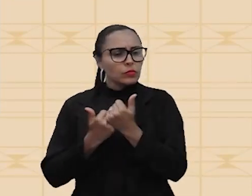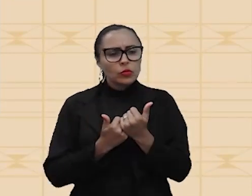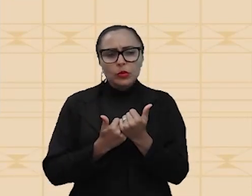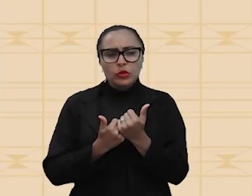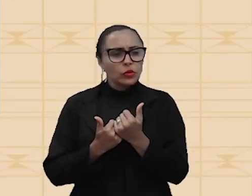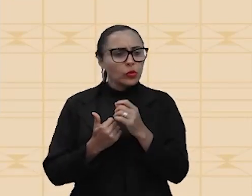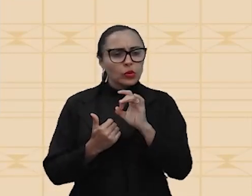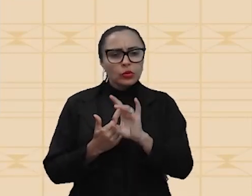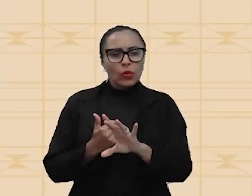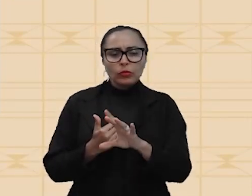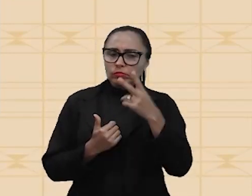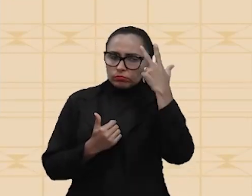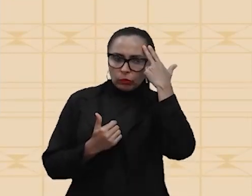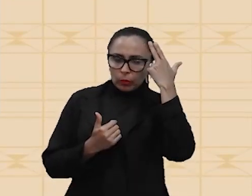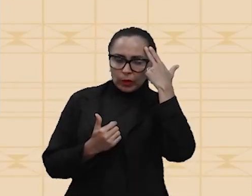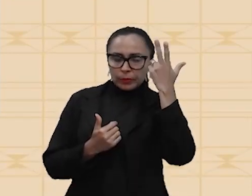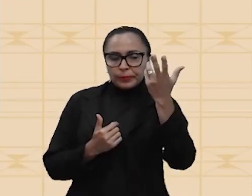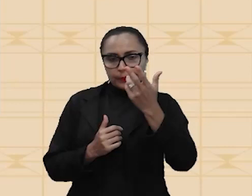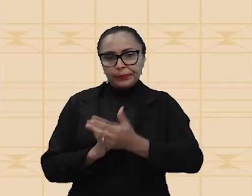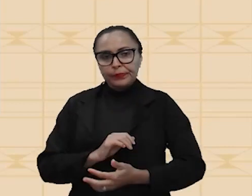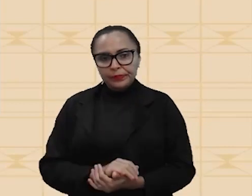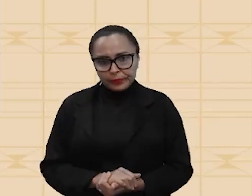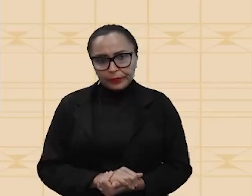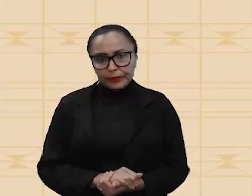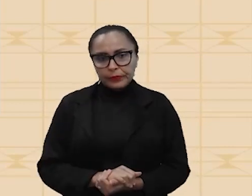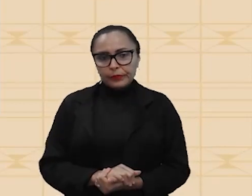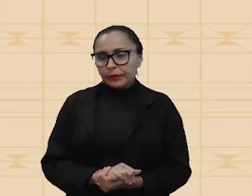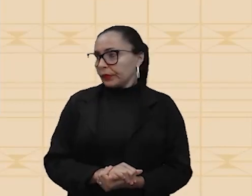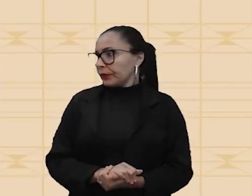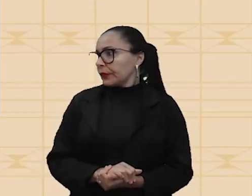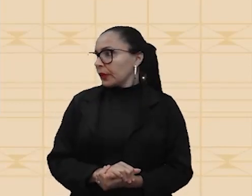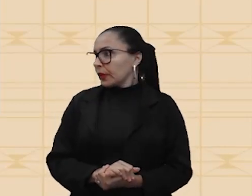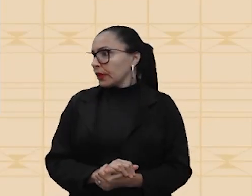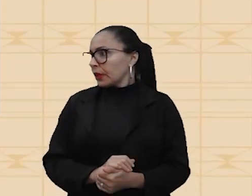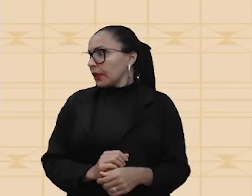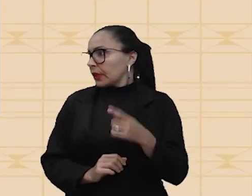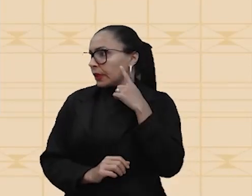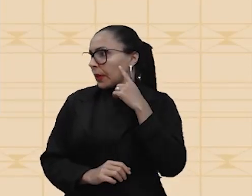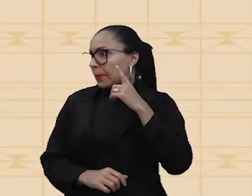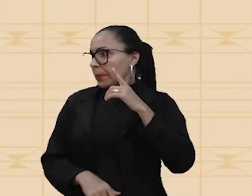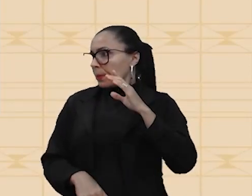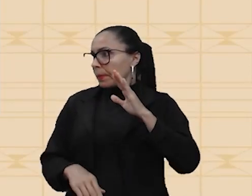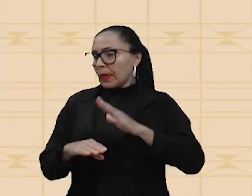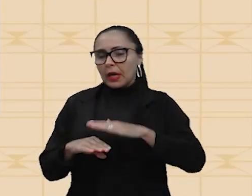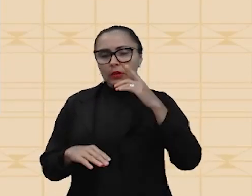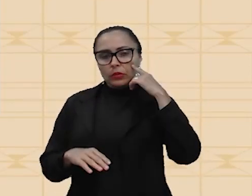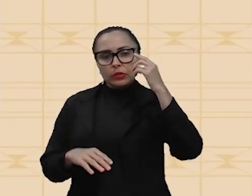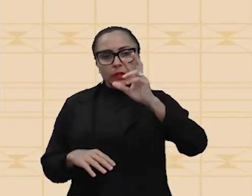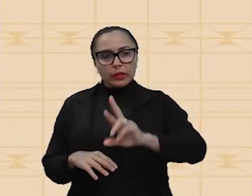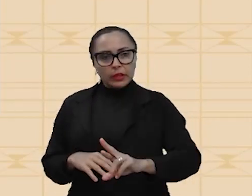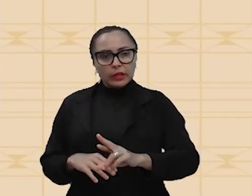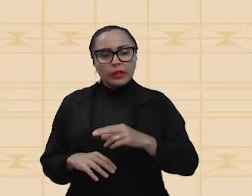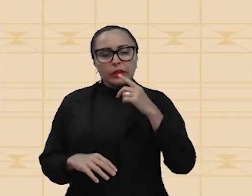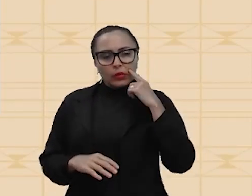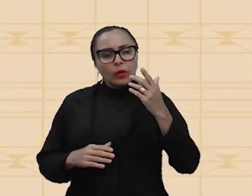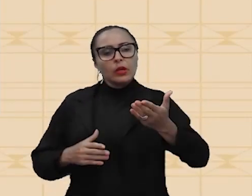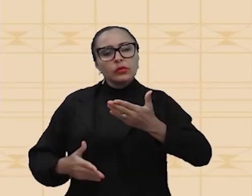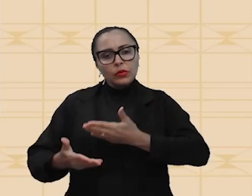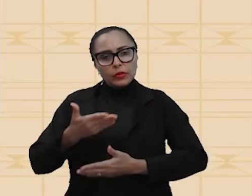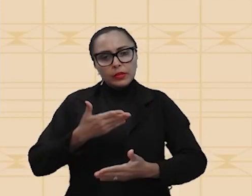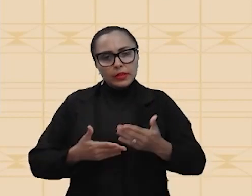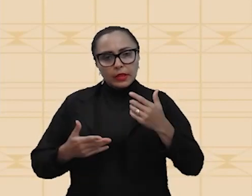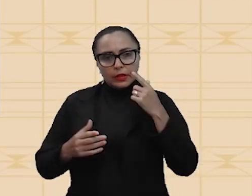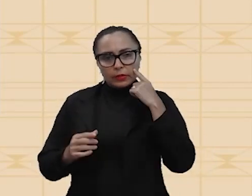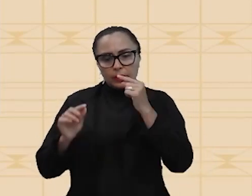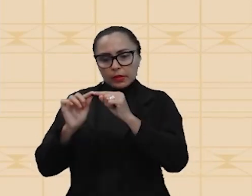que a resistência interna 2 e a resistência maior de R, eles estão associados em série, e por estarem